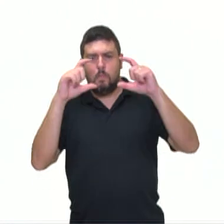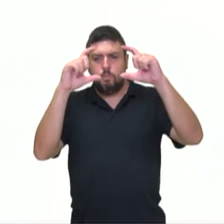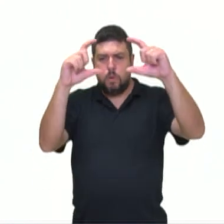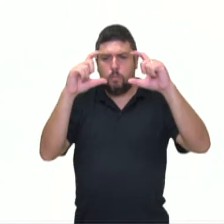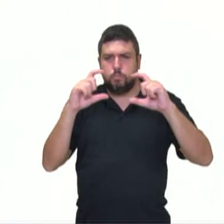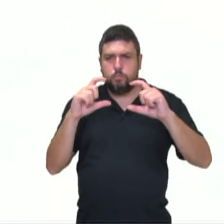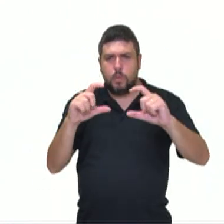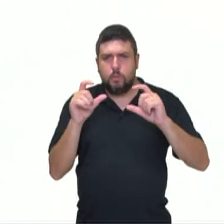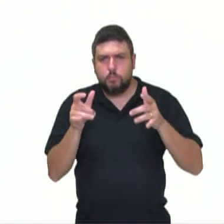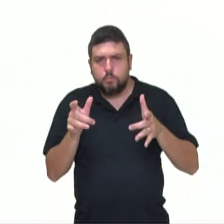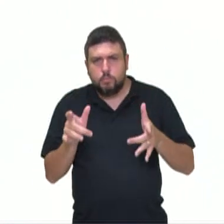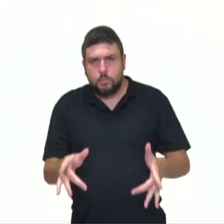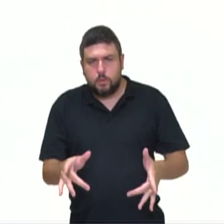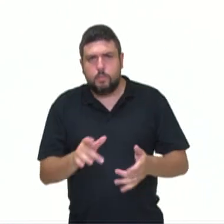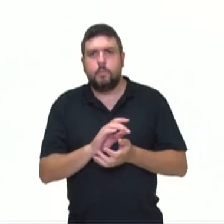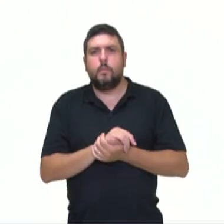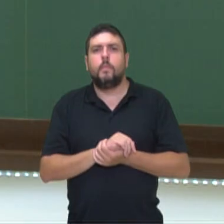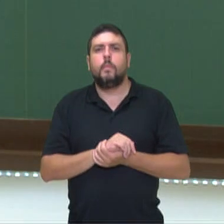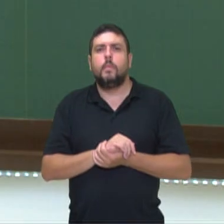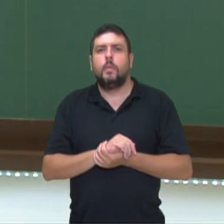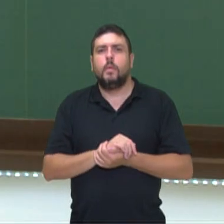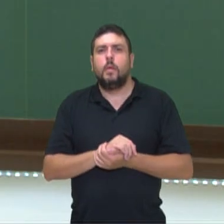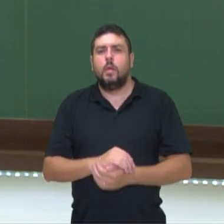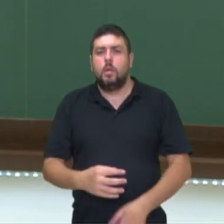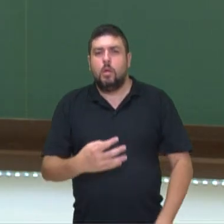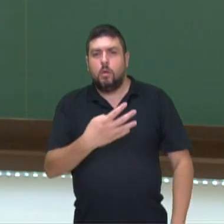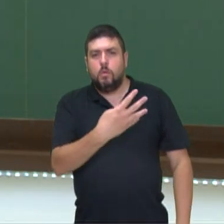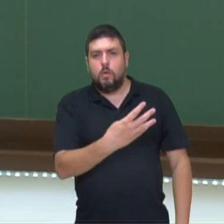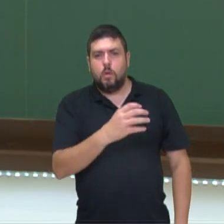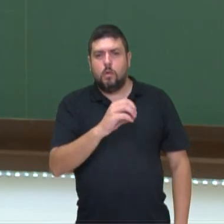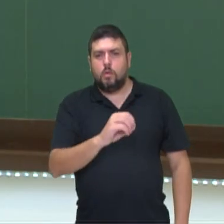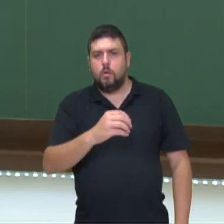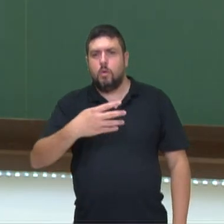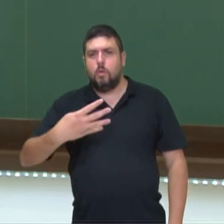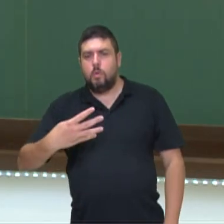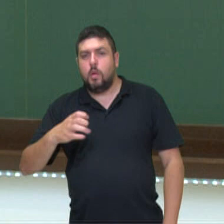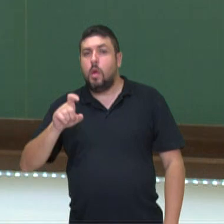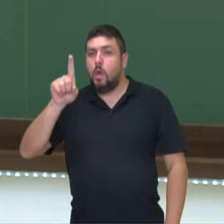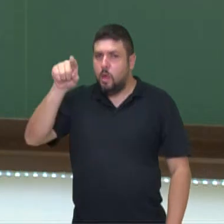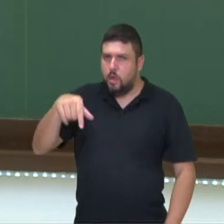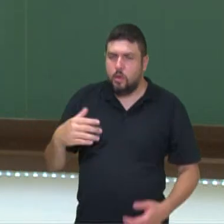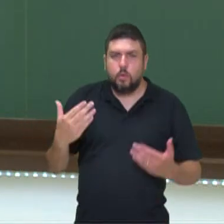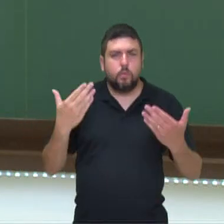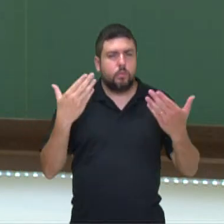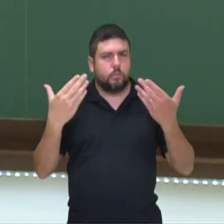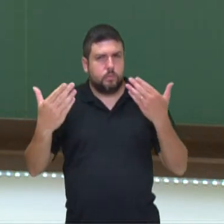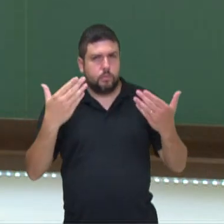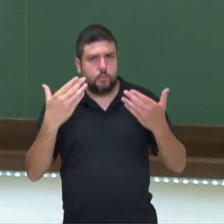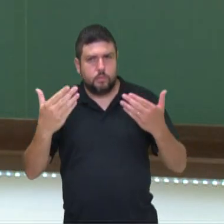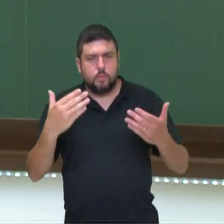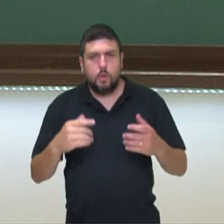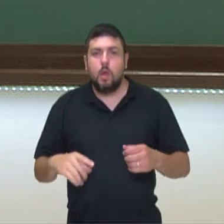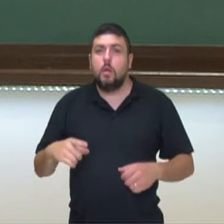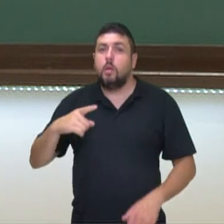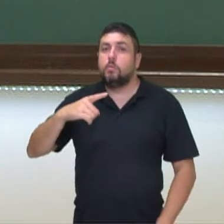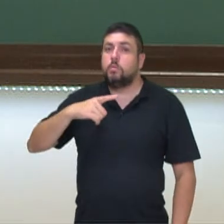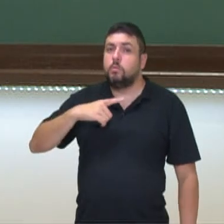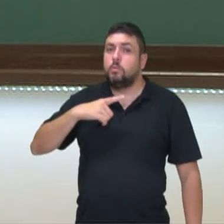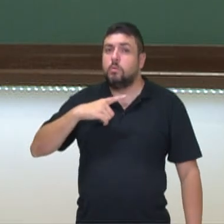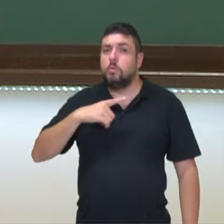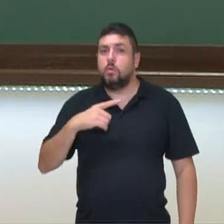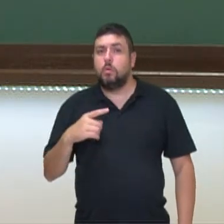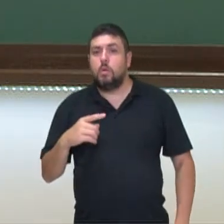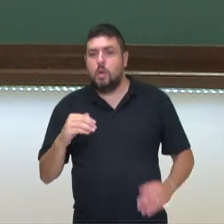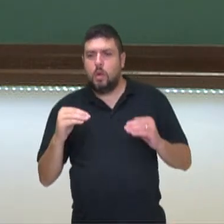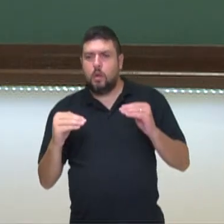da subtração, tá? Esse 404 é a comparação, então eu tenho 404 homens a